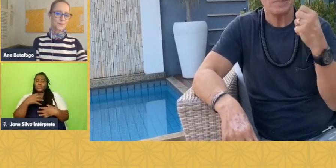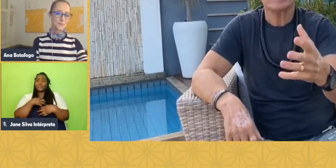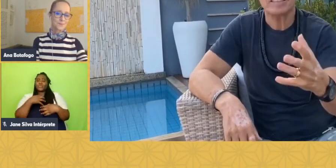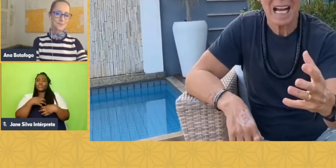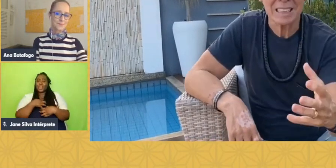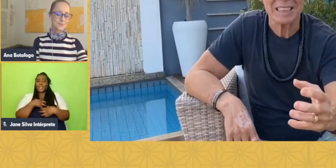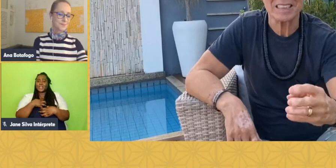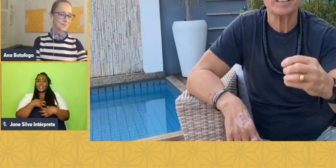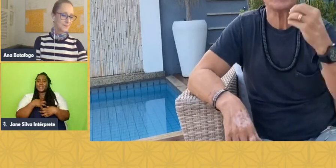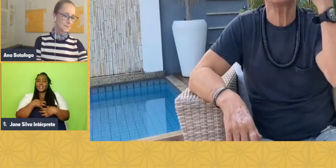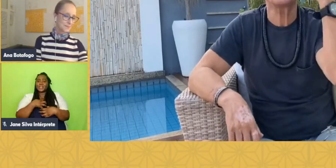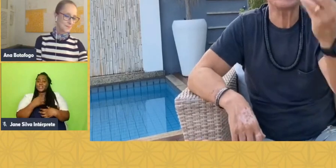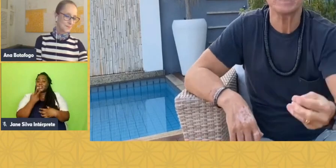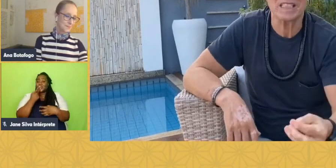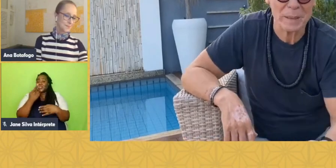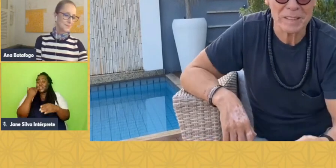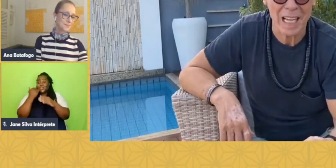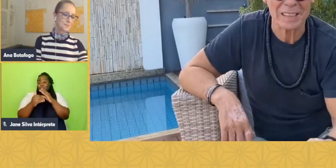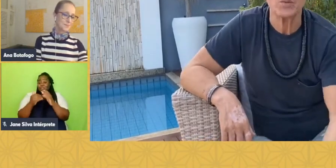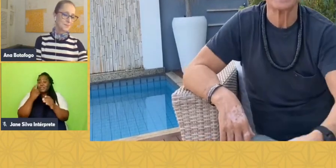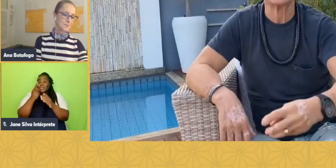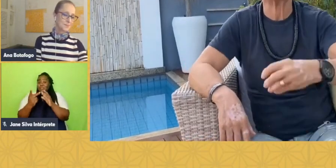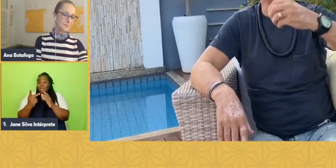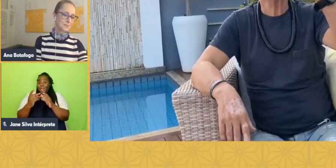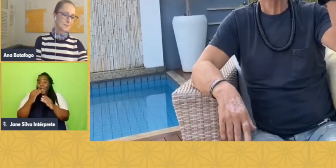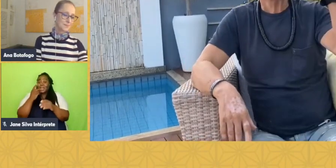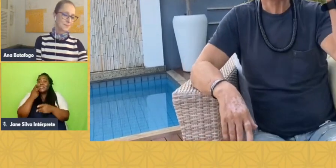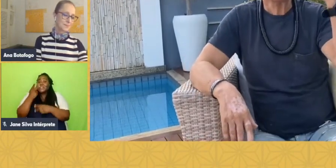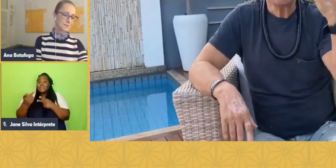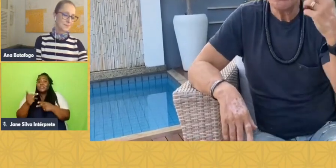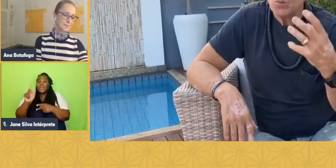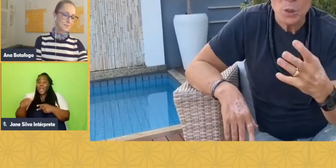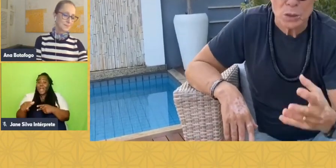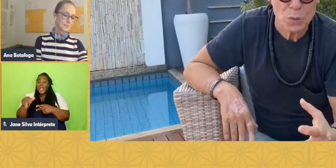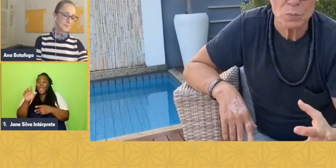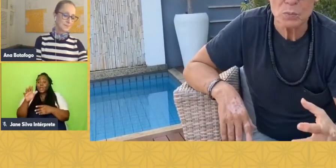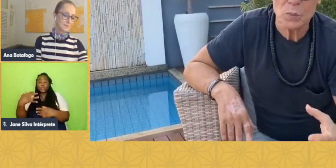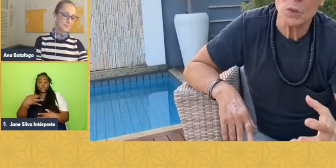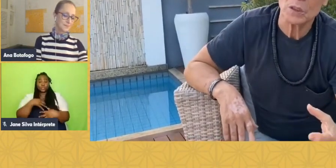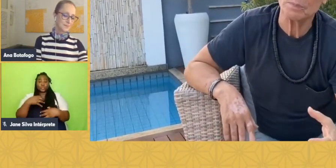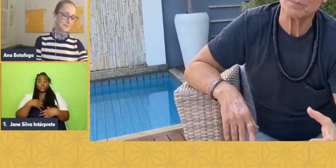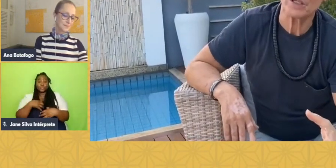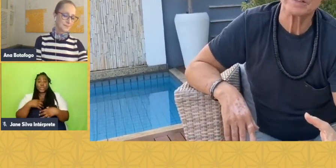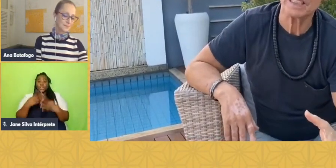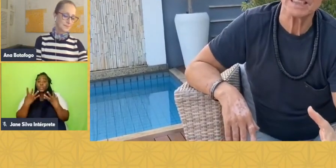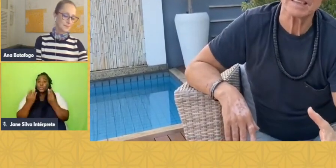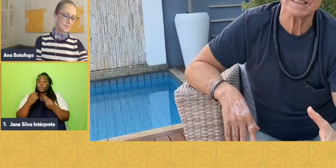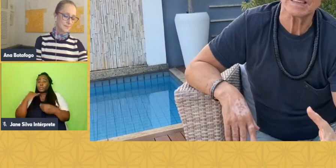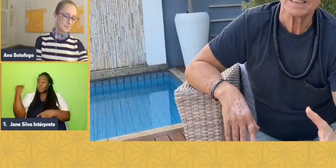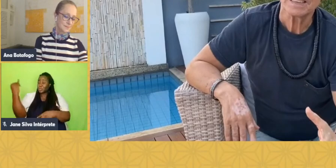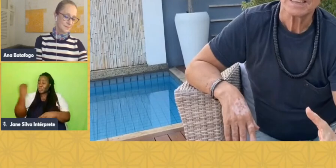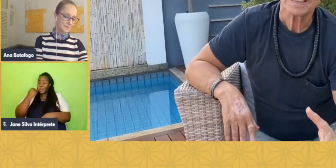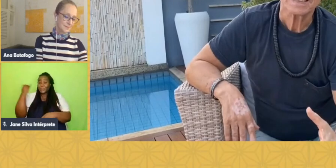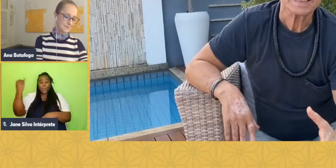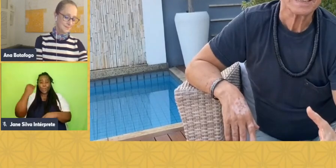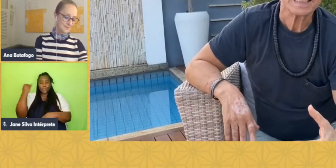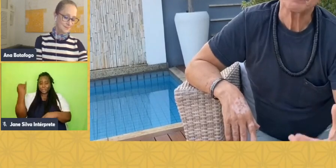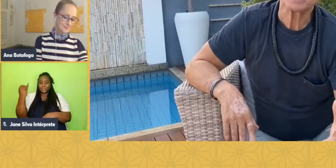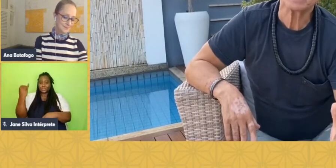de mensagem de transmitir a mensagem um canal muito muito importante